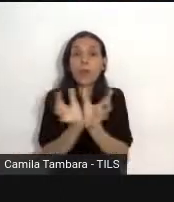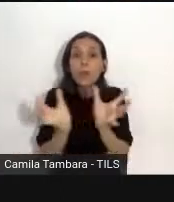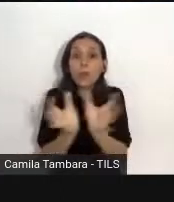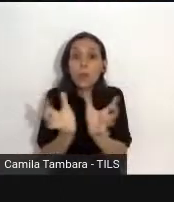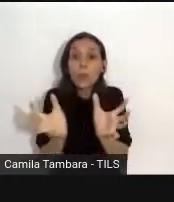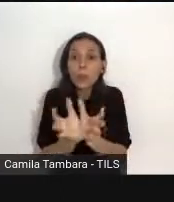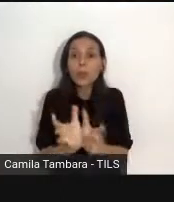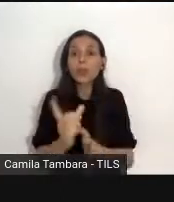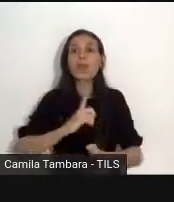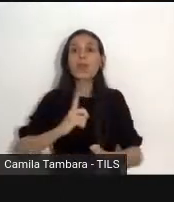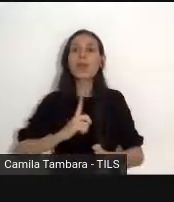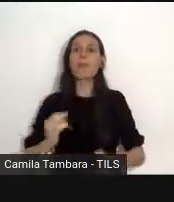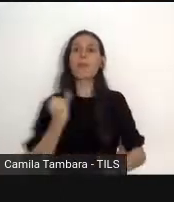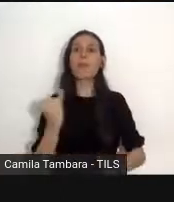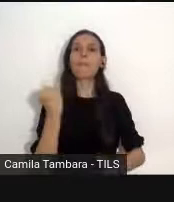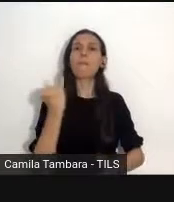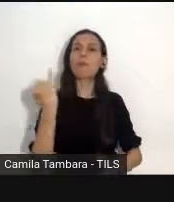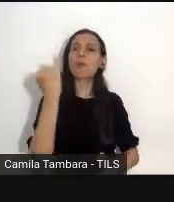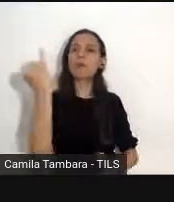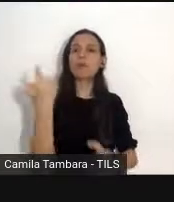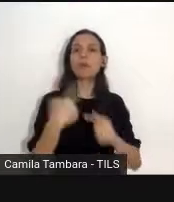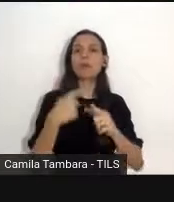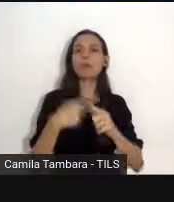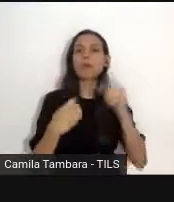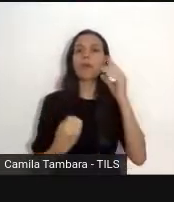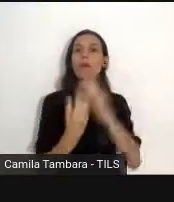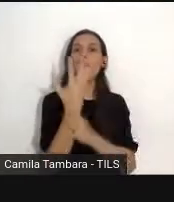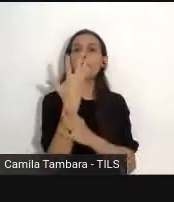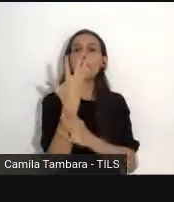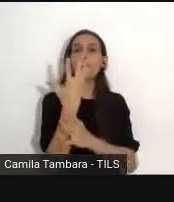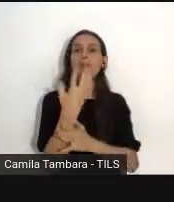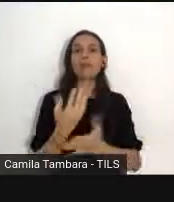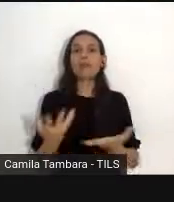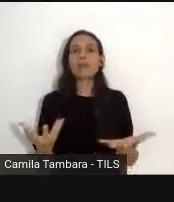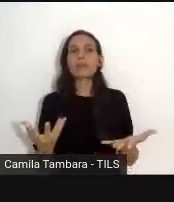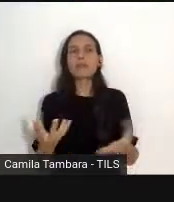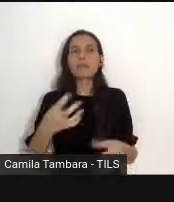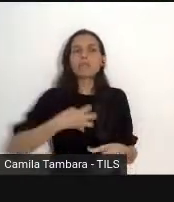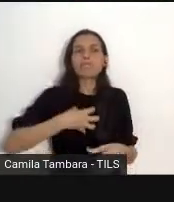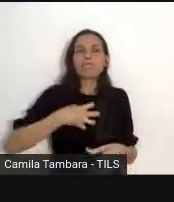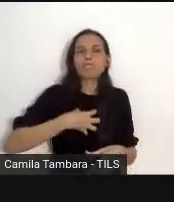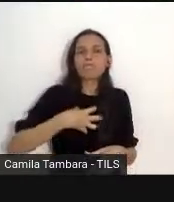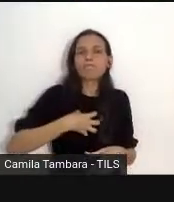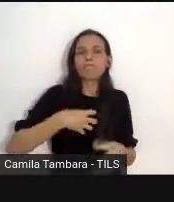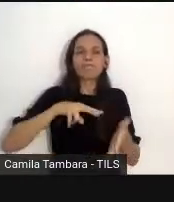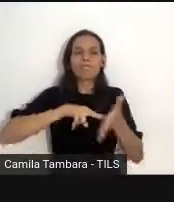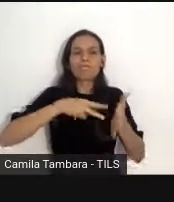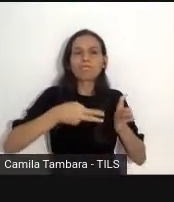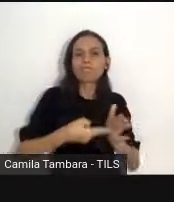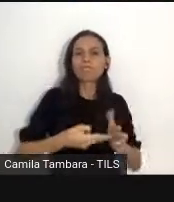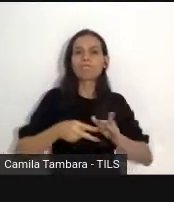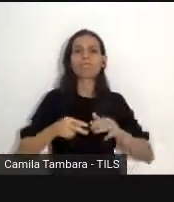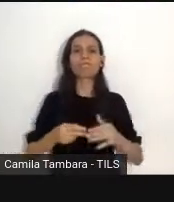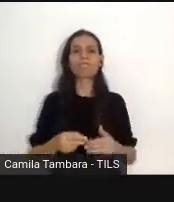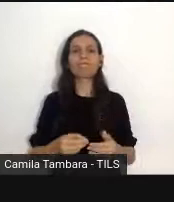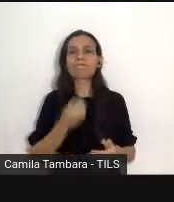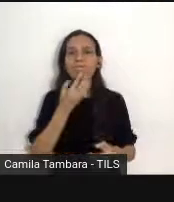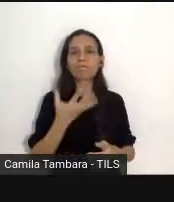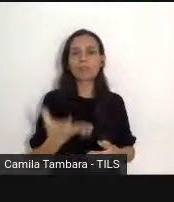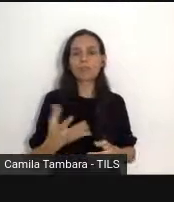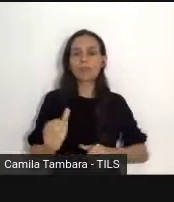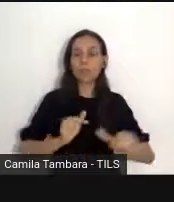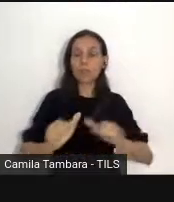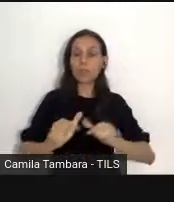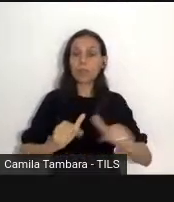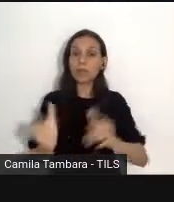teve uma importância, ele aparece com muito sentido, com muito significado. E esse trabalho em equipe é da escola, é